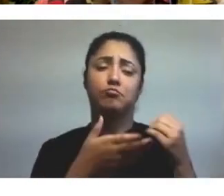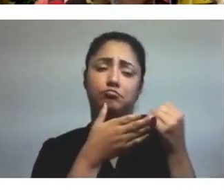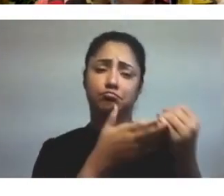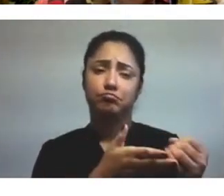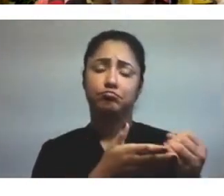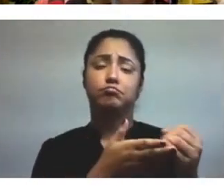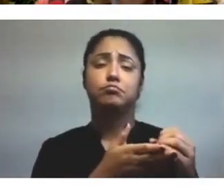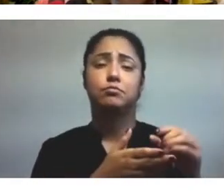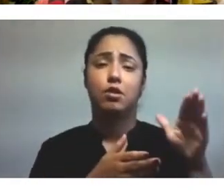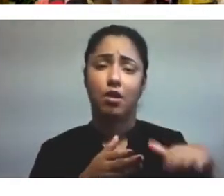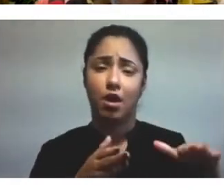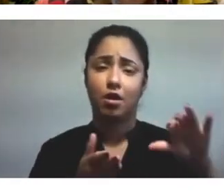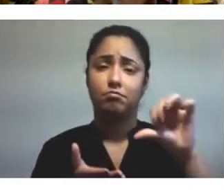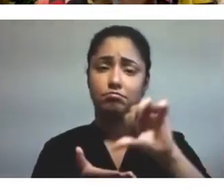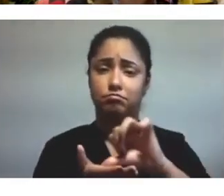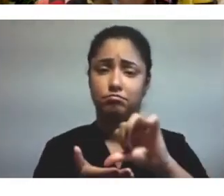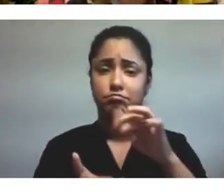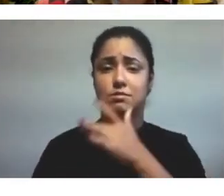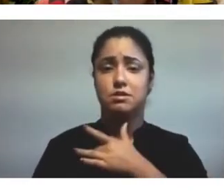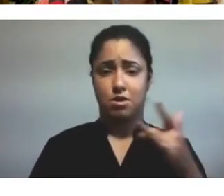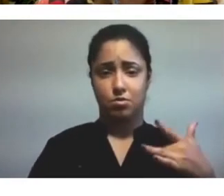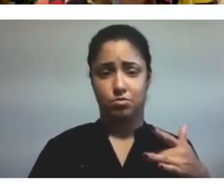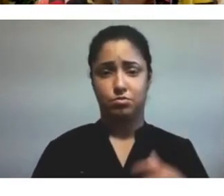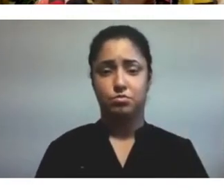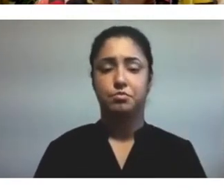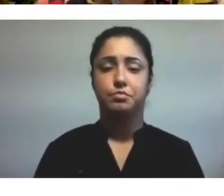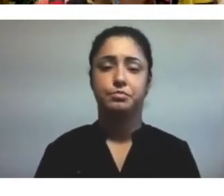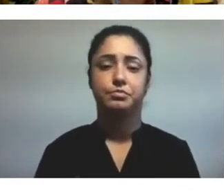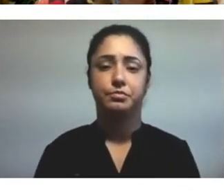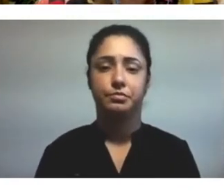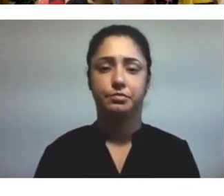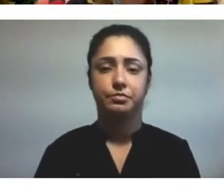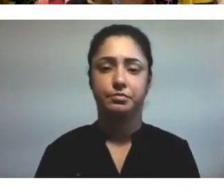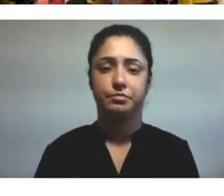de saúde. Próximo.